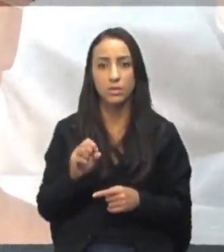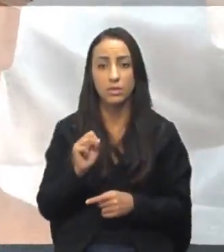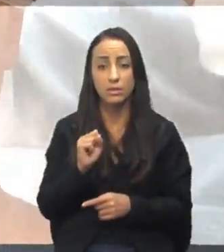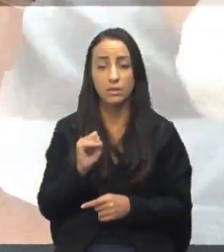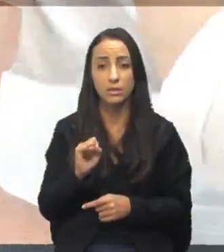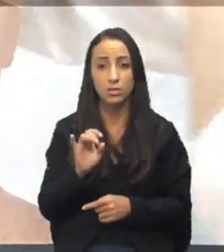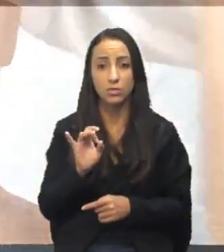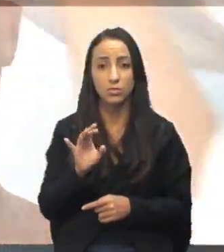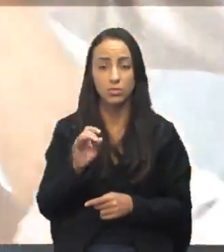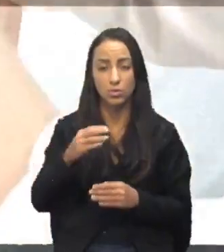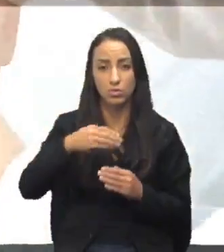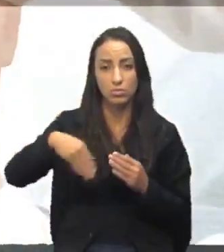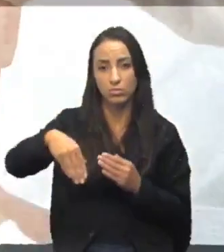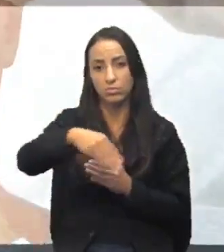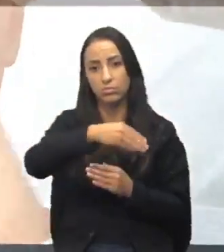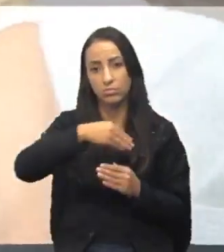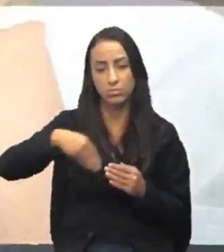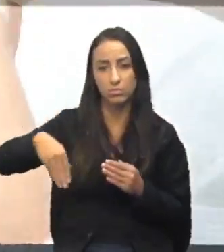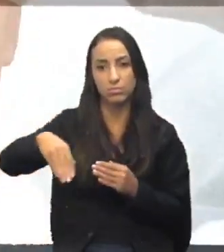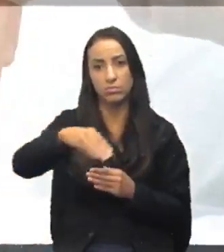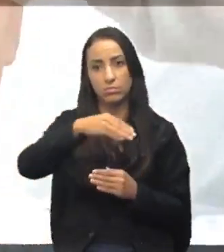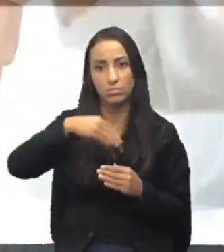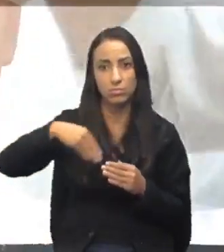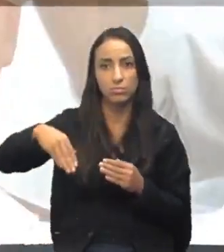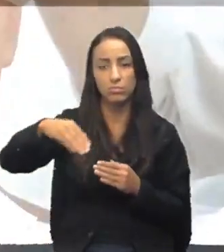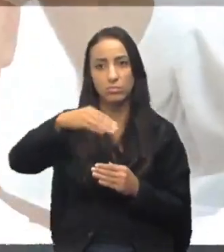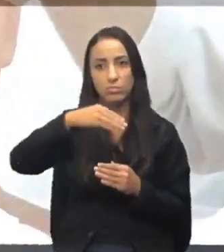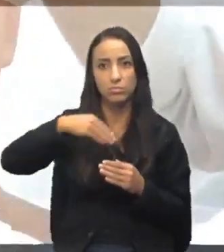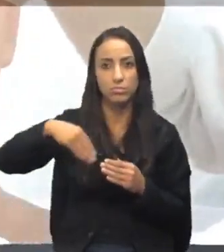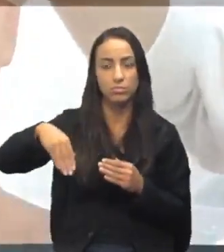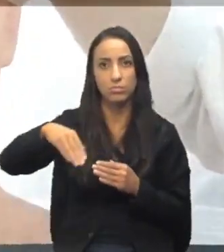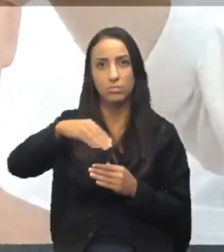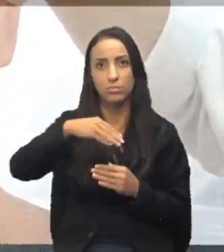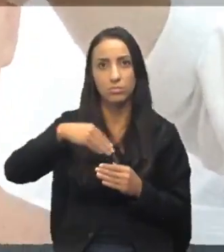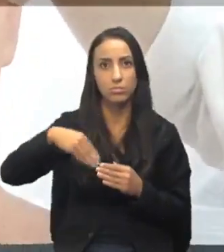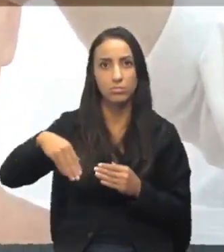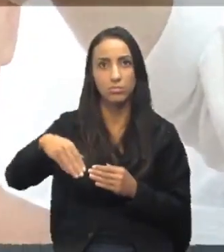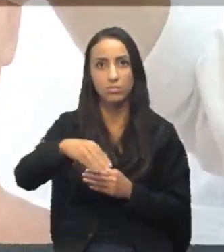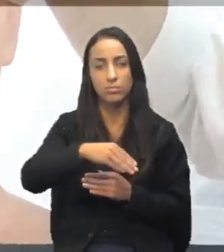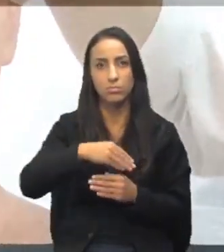apenas movimentos circulares, a região toda ali